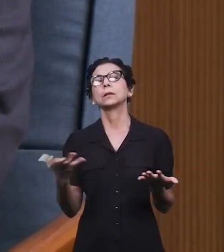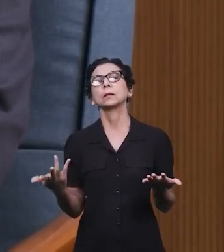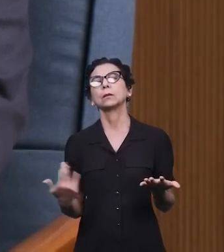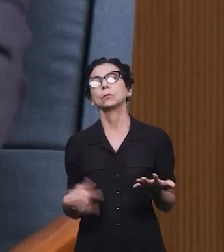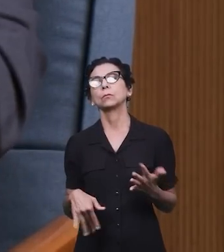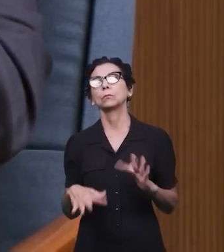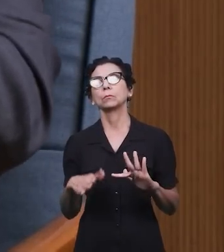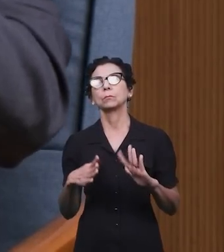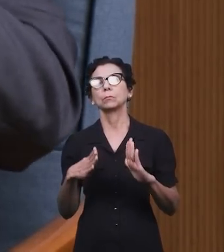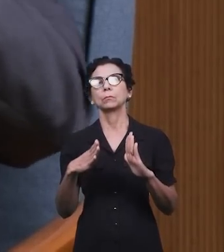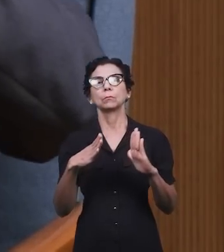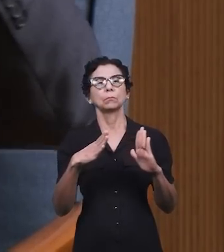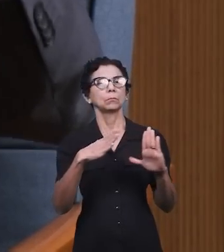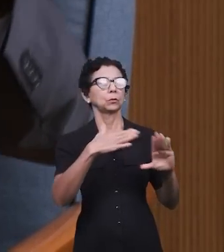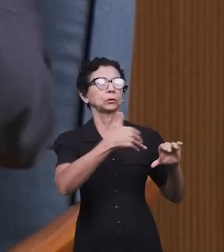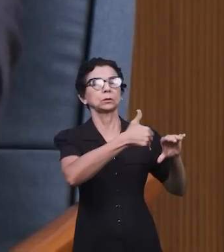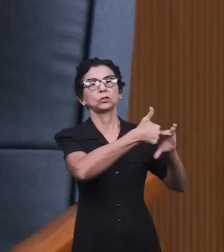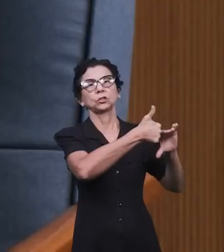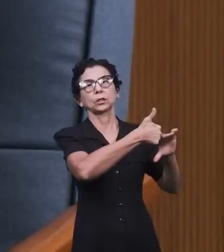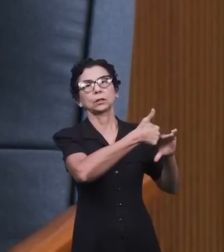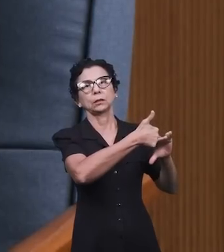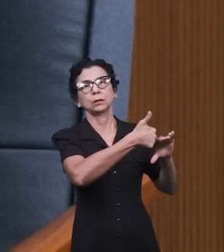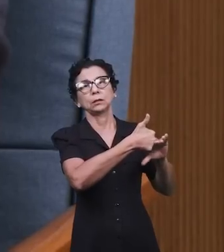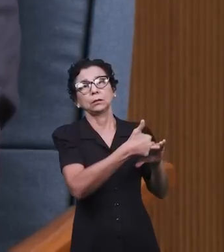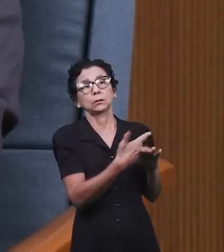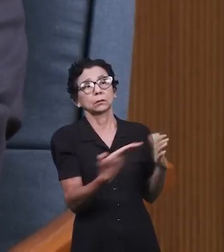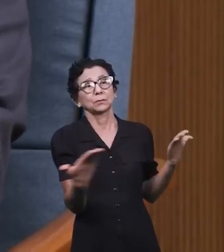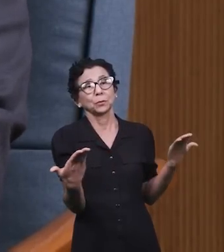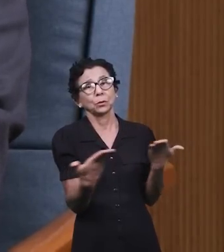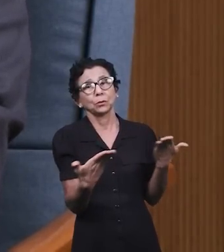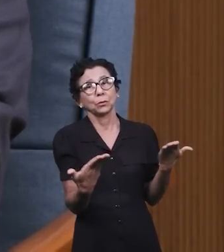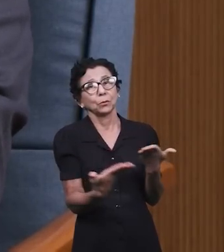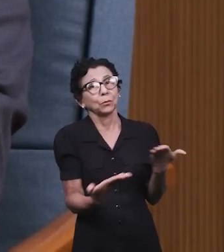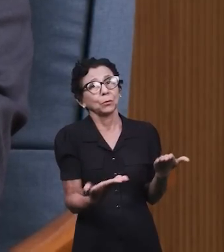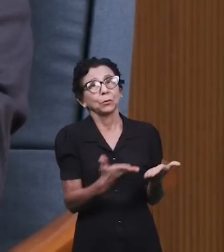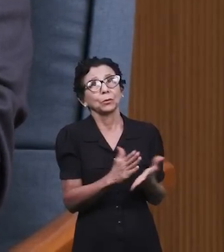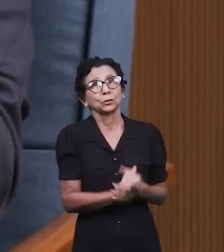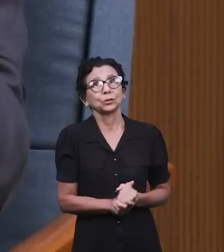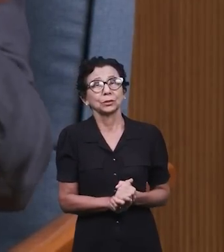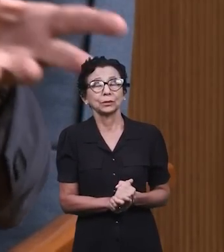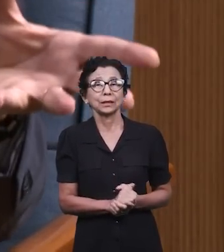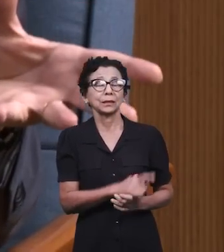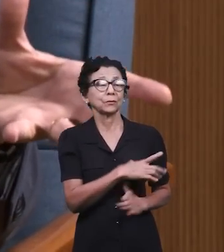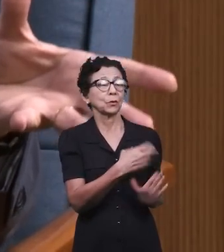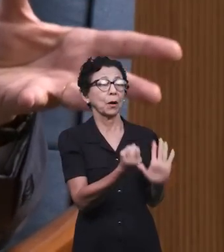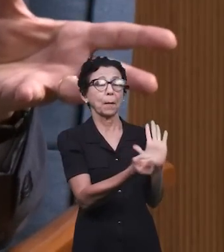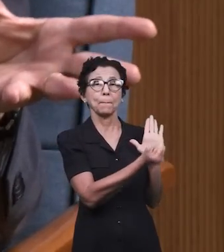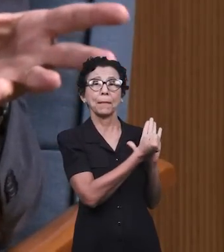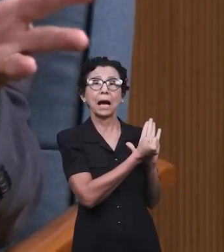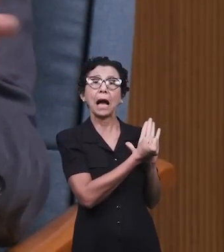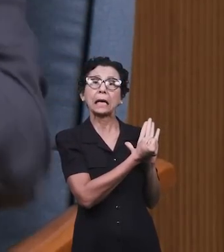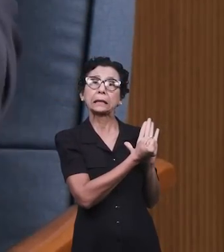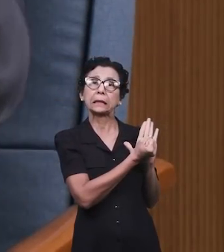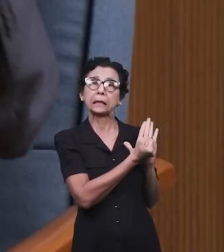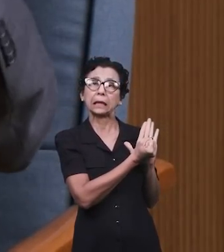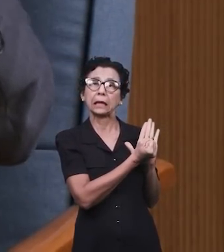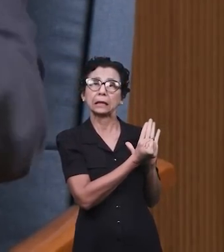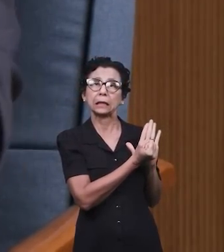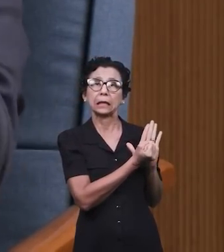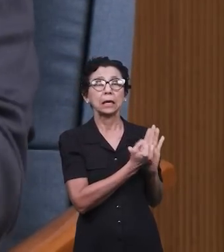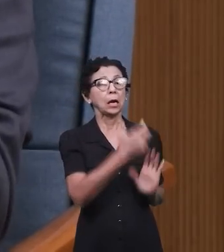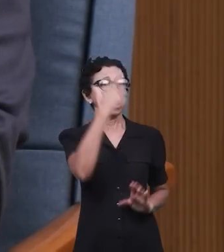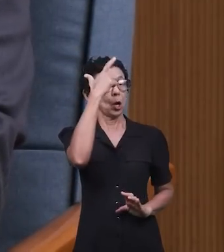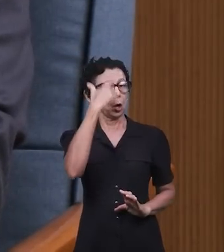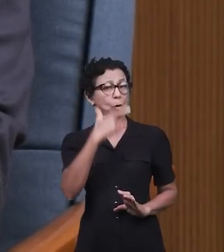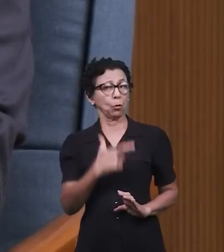igreja, como está o cristianismo, Daniel sempre gosta de repetir que virou, de certa forma, um rótulo, uma grife, eu